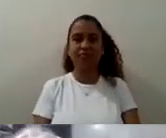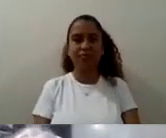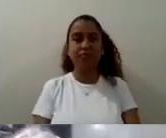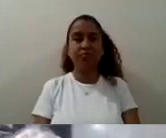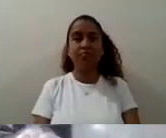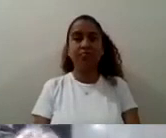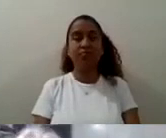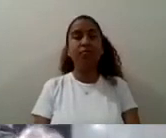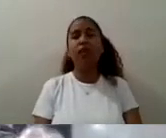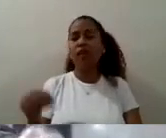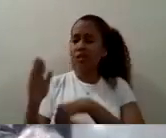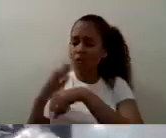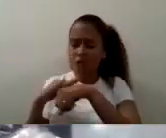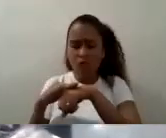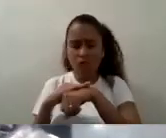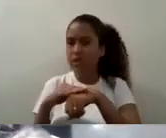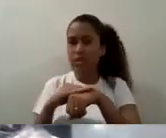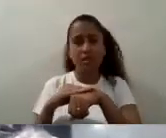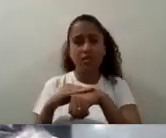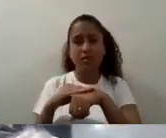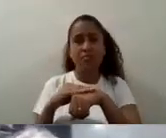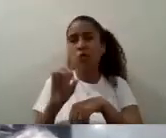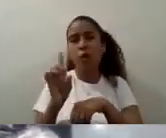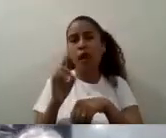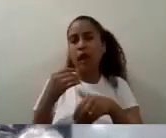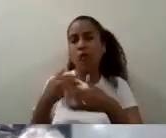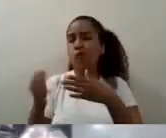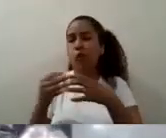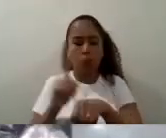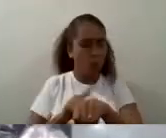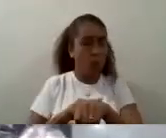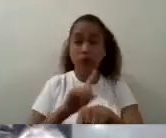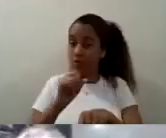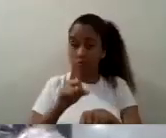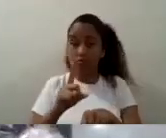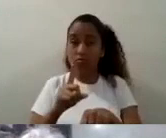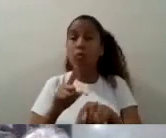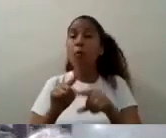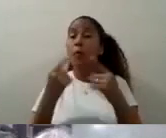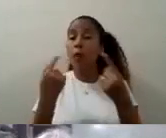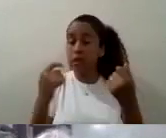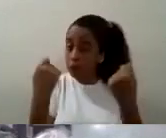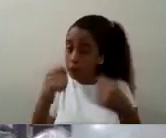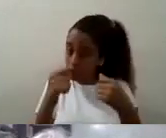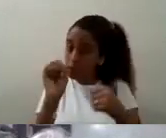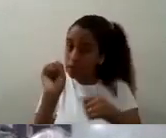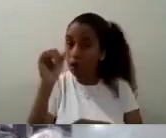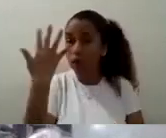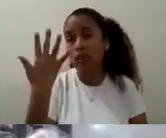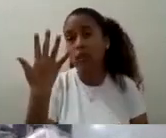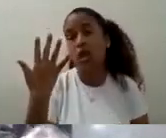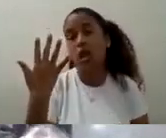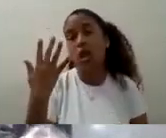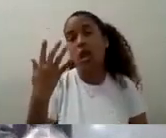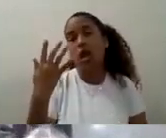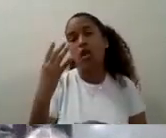Essa conversa não vai ser feita em qualquer momento, mas ela vai ser realizada ao longo dos 40